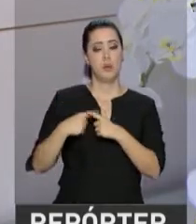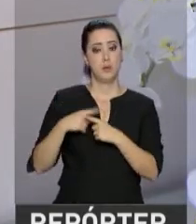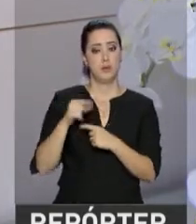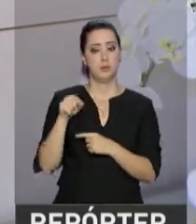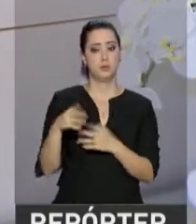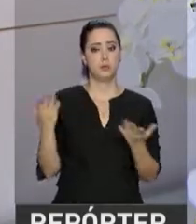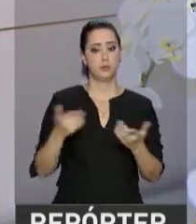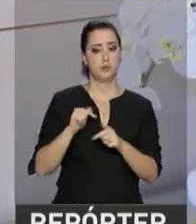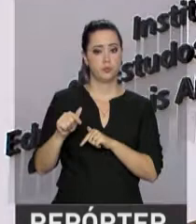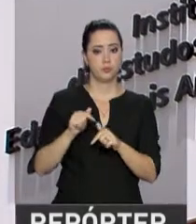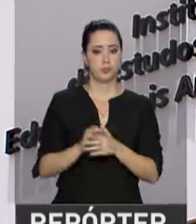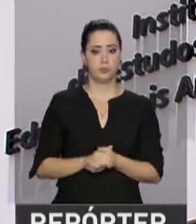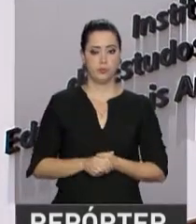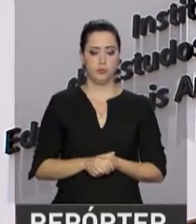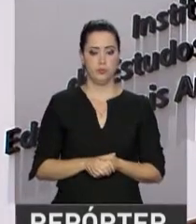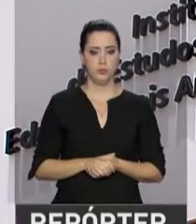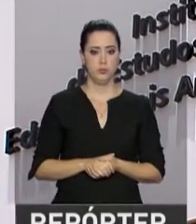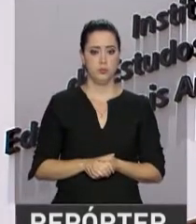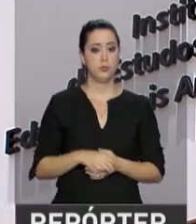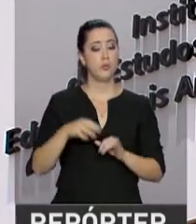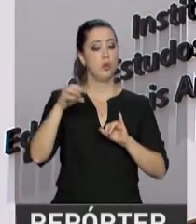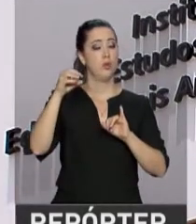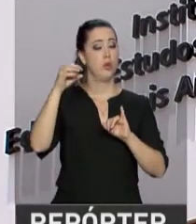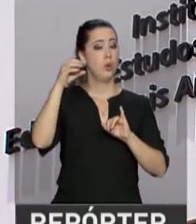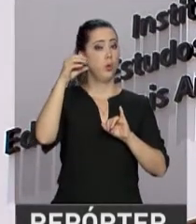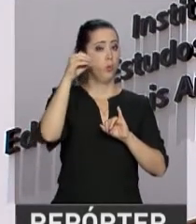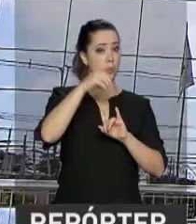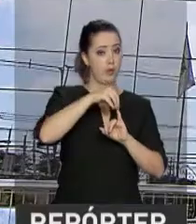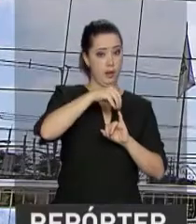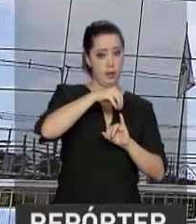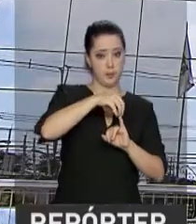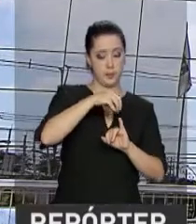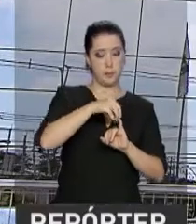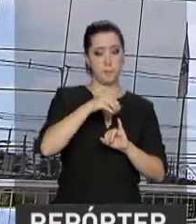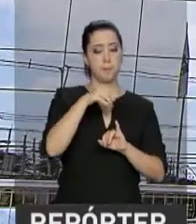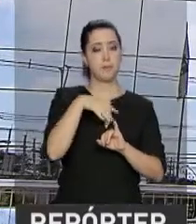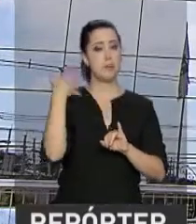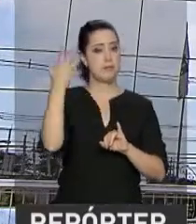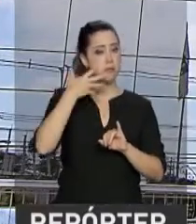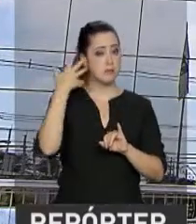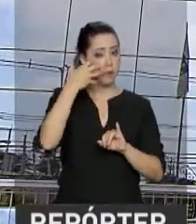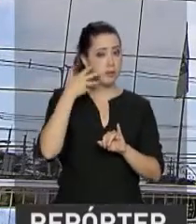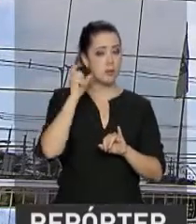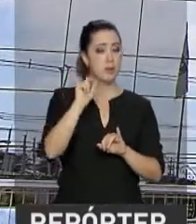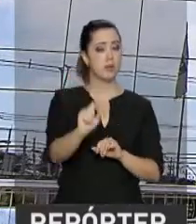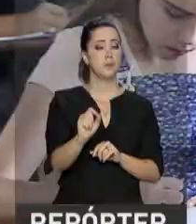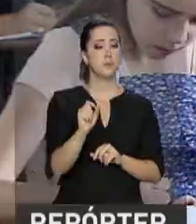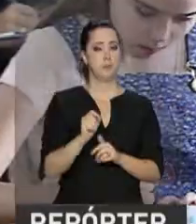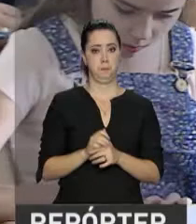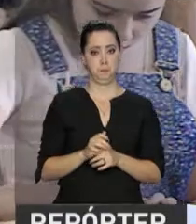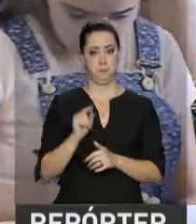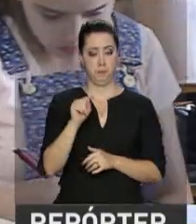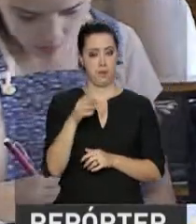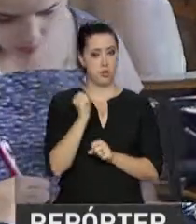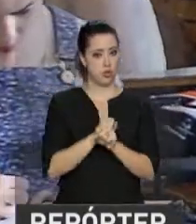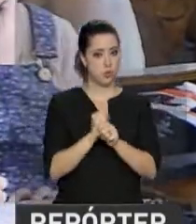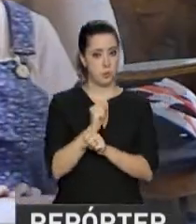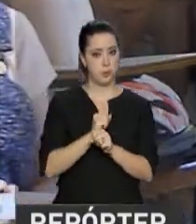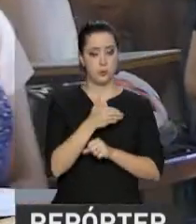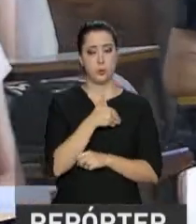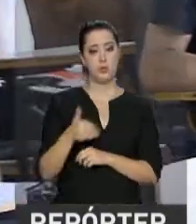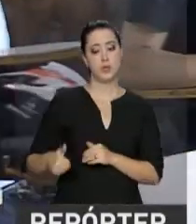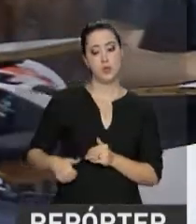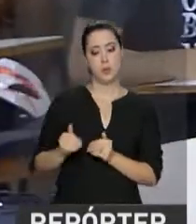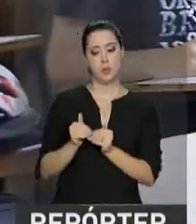no mercado de trabalho de acordo com o instituto nacional de estudos e pesquisas educacionais anísio teixeira este ano o governo ampliou